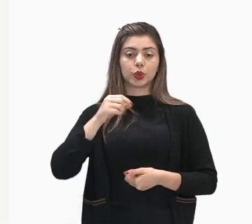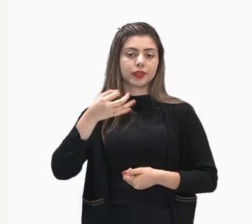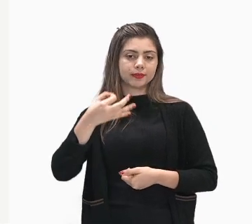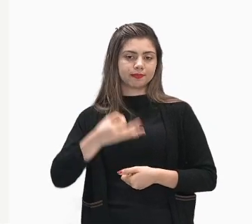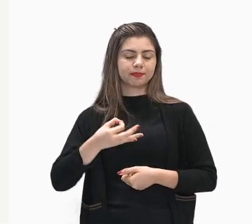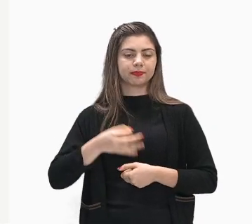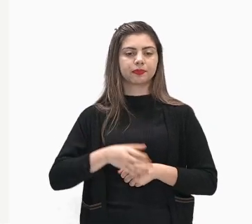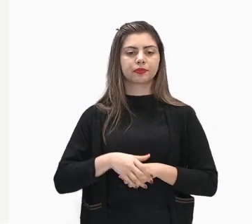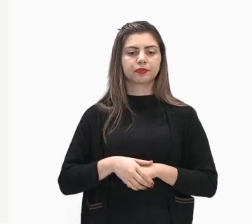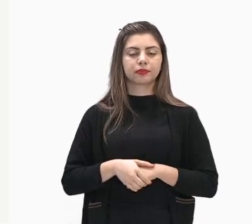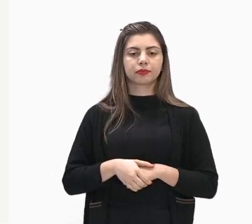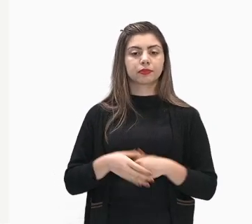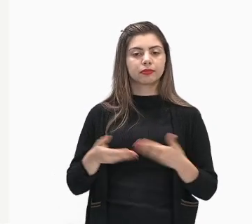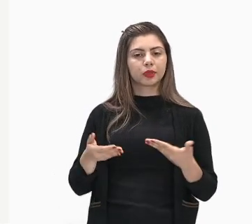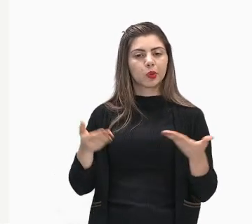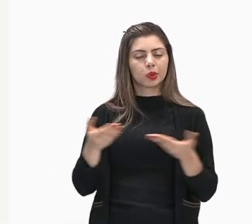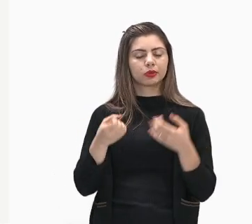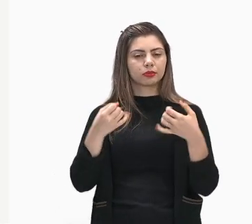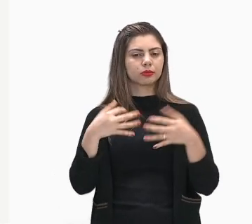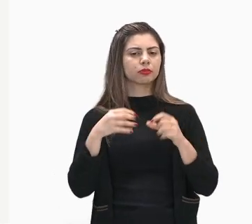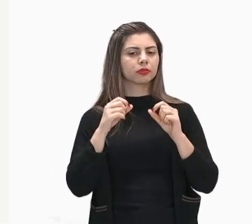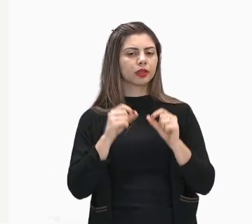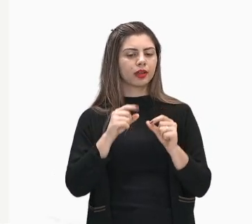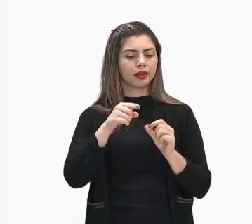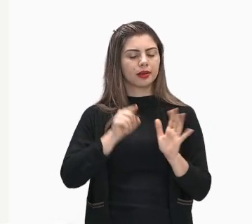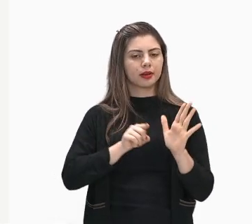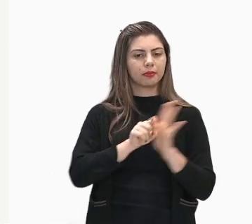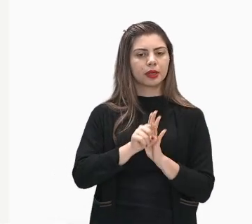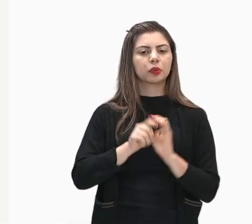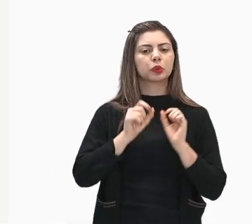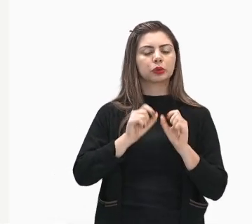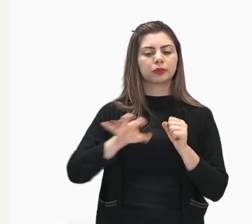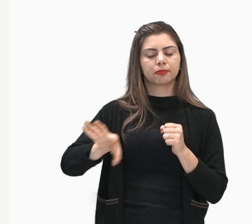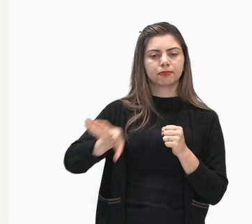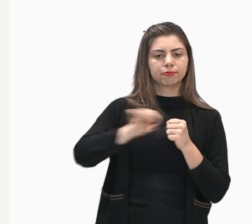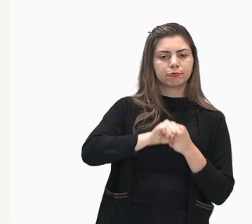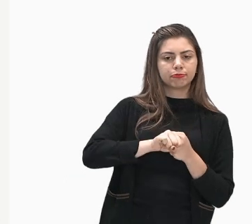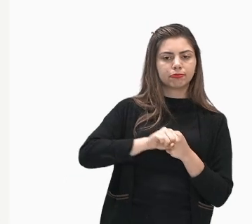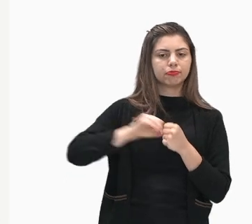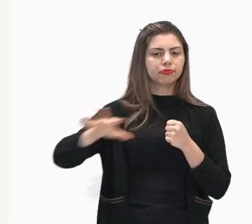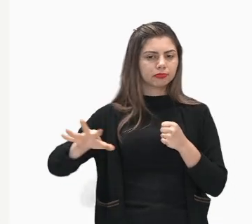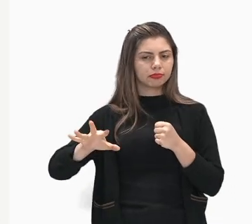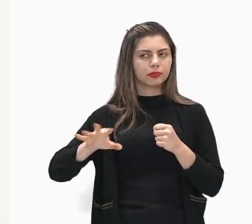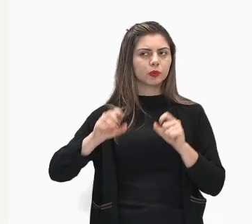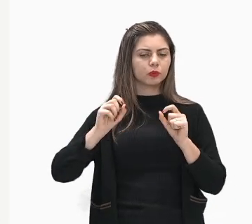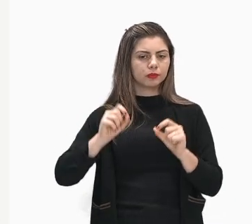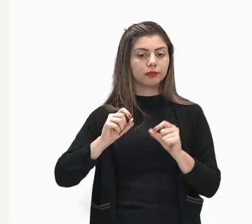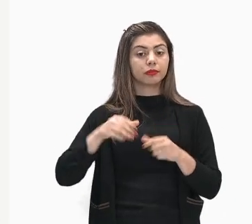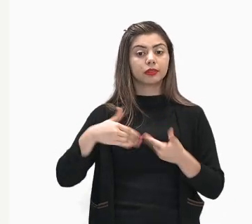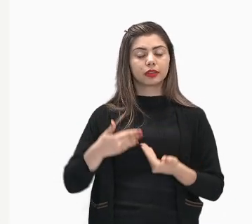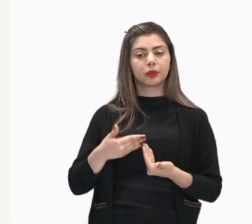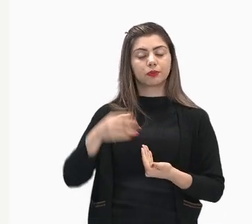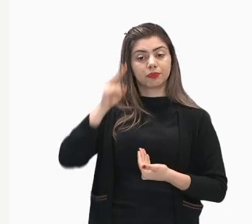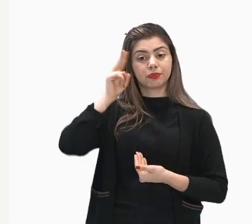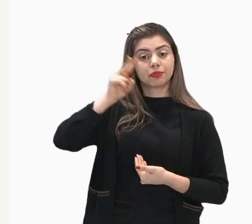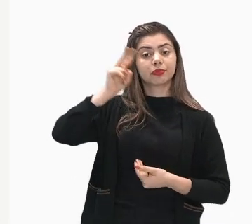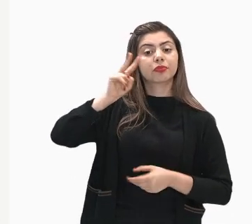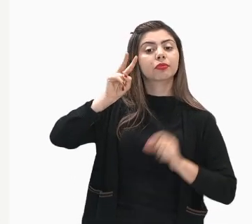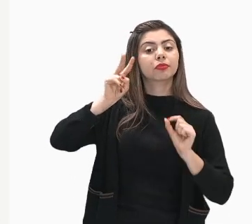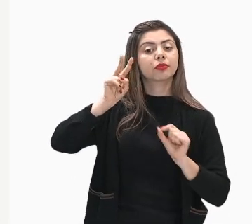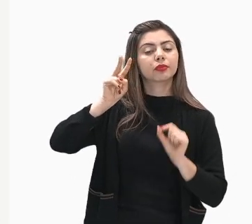do princípio de atração e repulsão. Vamos recordar a vocês que toda vez que eu